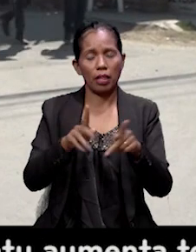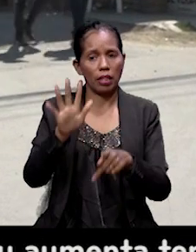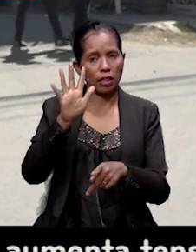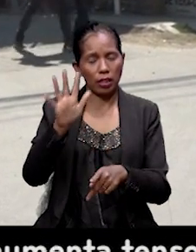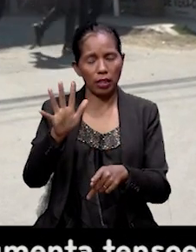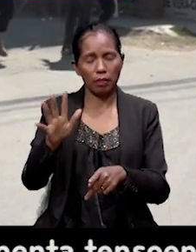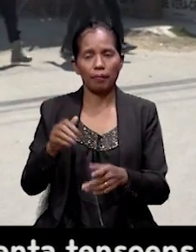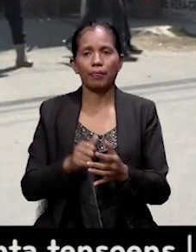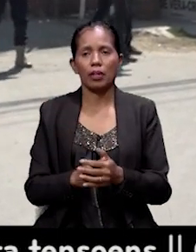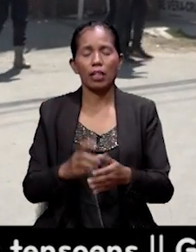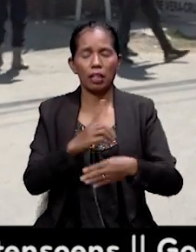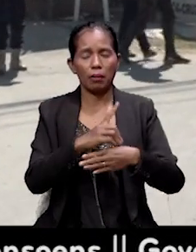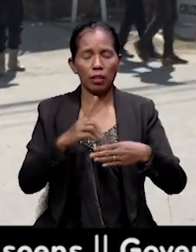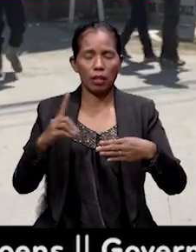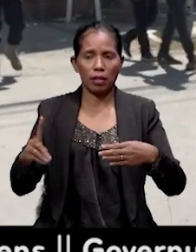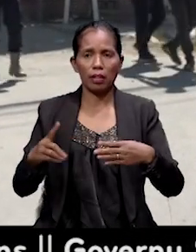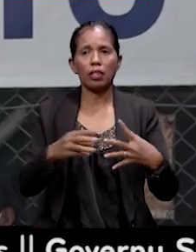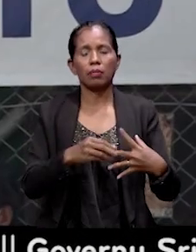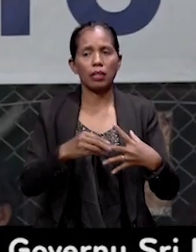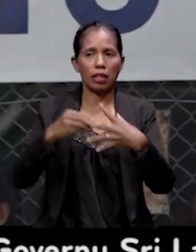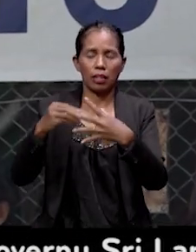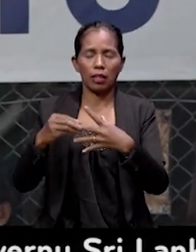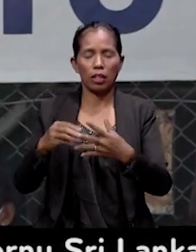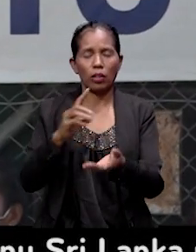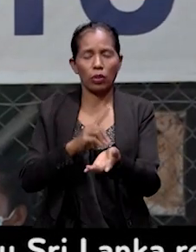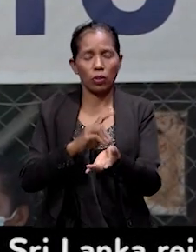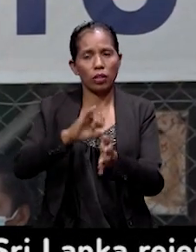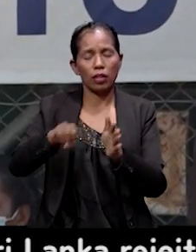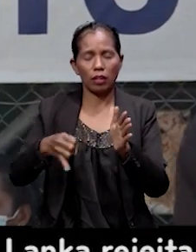departamento cirurgia especialista ida, médico geral ida,